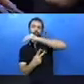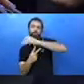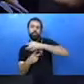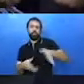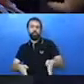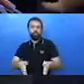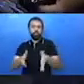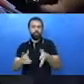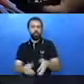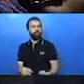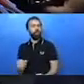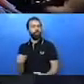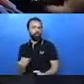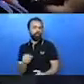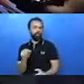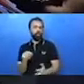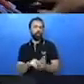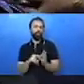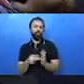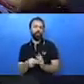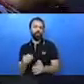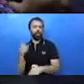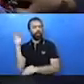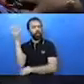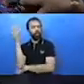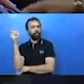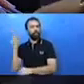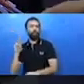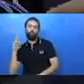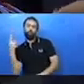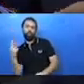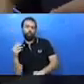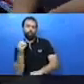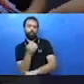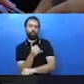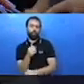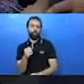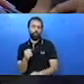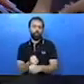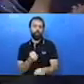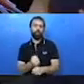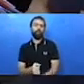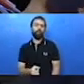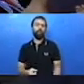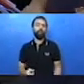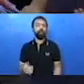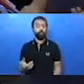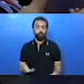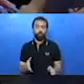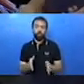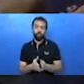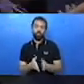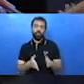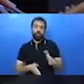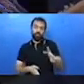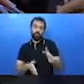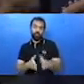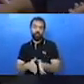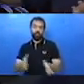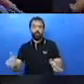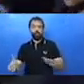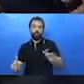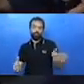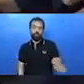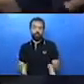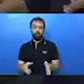que é isso? Elementos construídos, não é? Então, respondendo, as divisas estão demarcadas sobre elementos